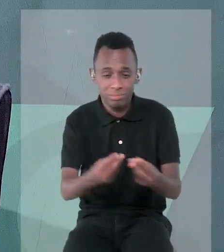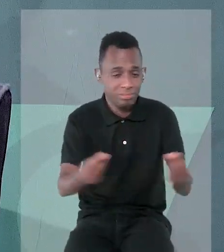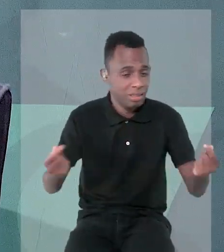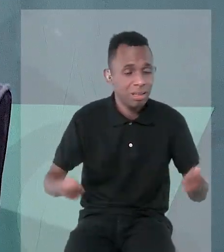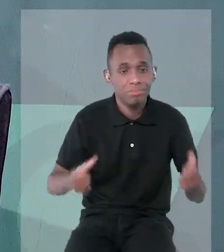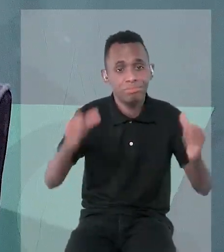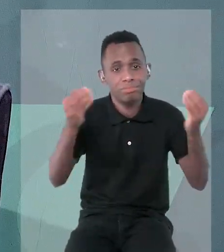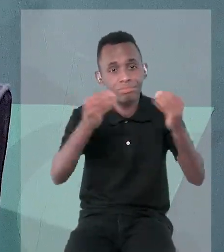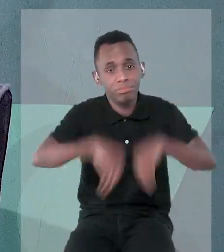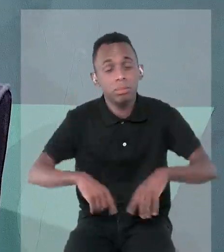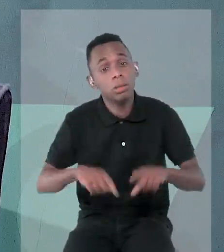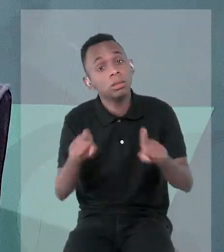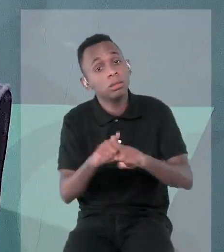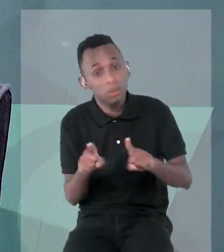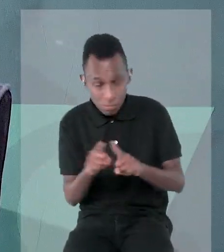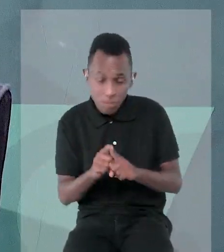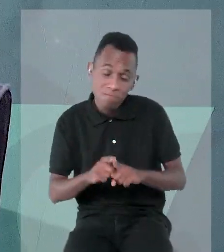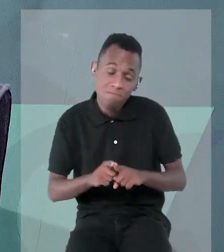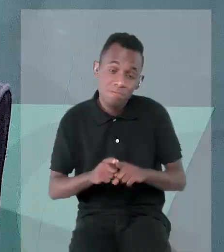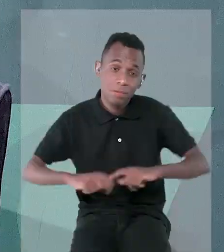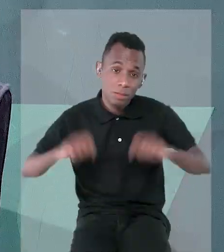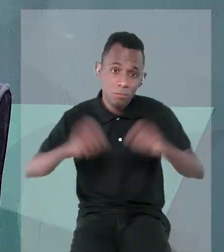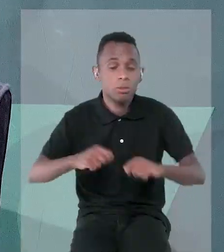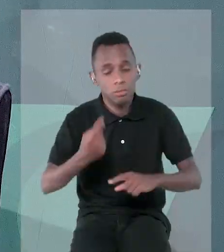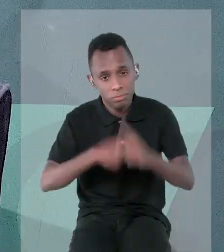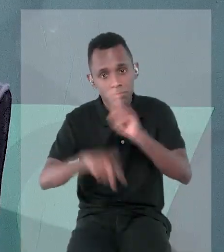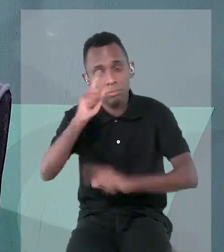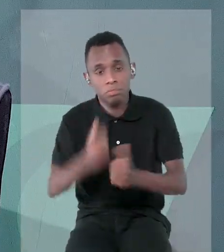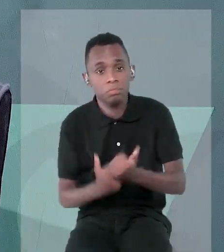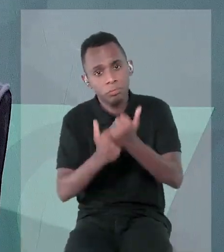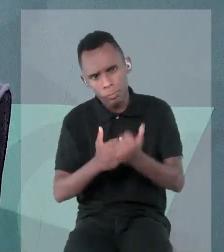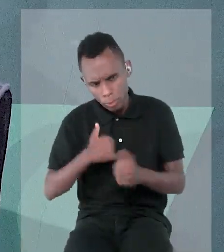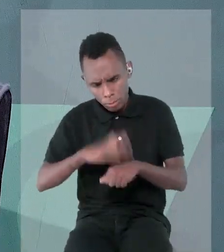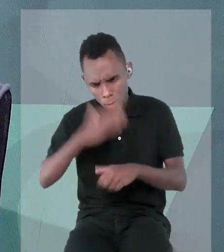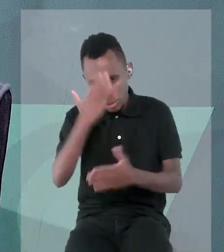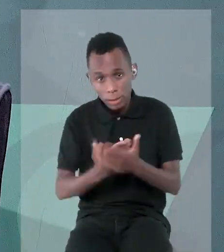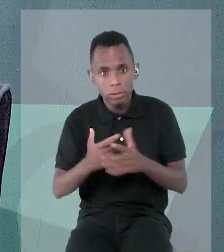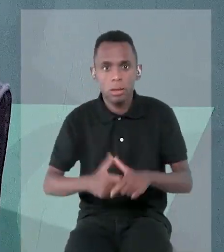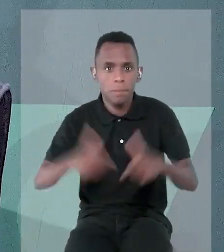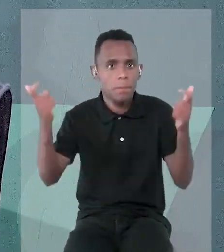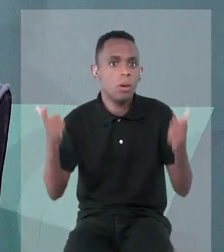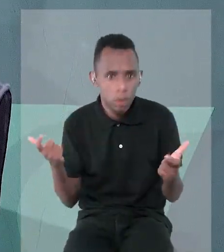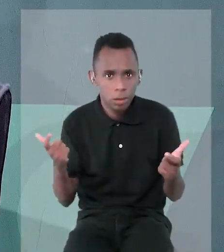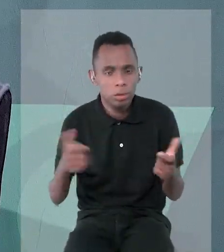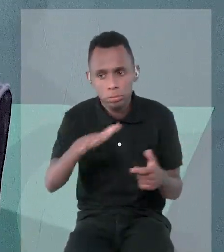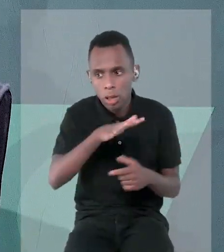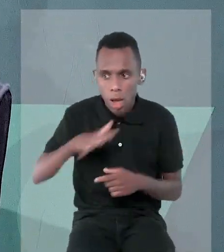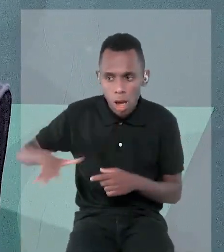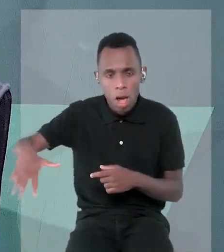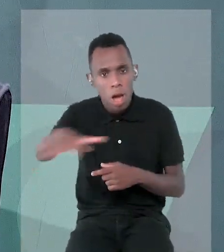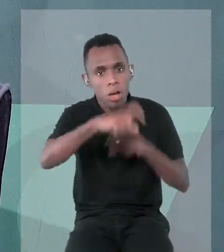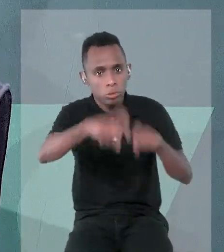terra, e que pode se beneficiar dessa mesma transformação. E eu acredito que a maior parte das regiões